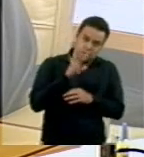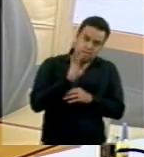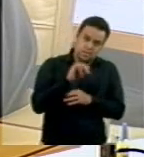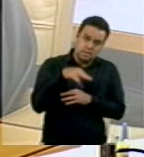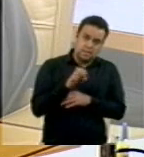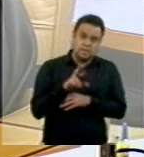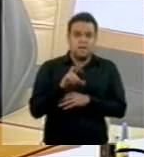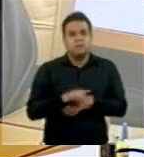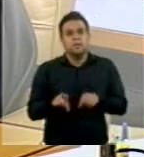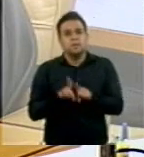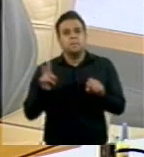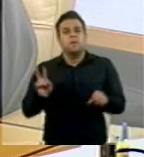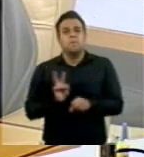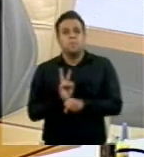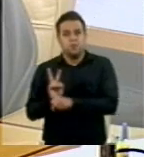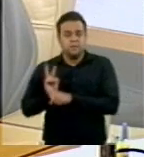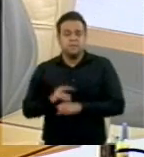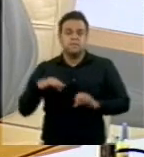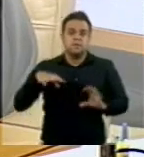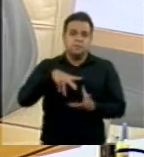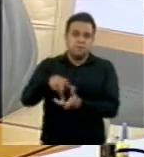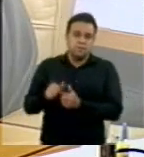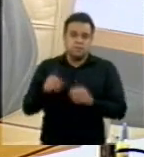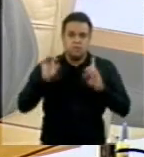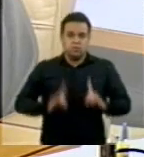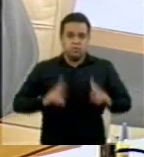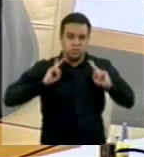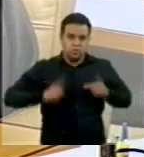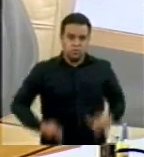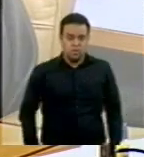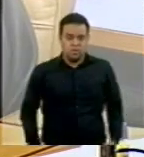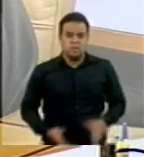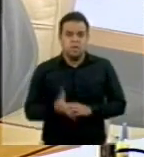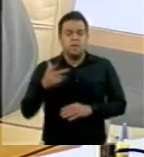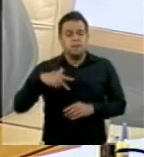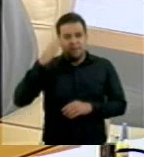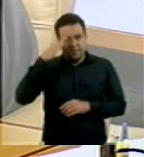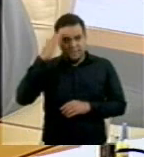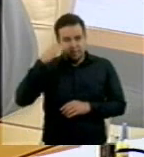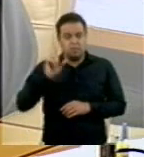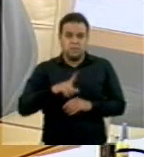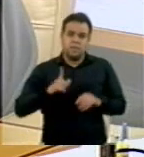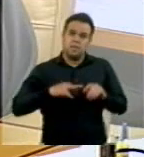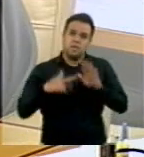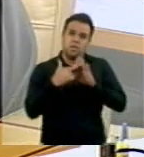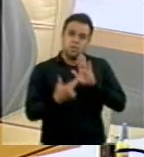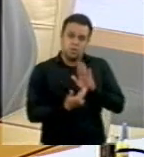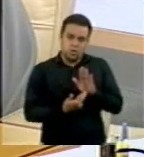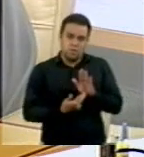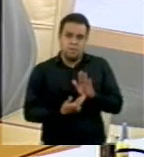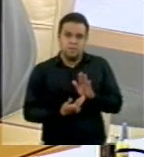da proteção internacional dos direitos humanos. Compreendo que essas normativas, ainda que